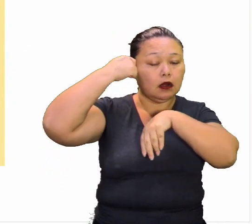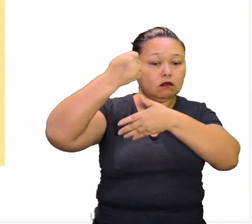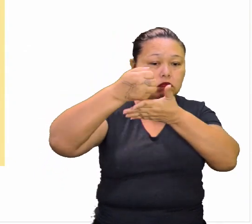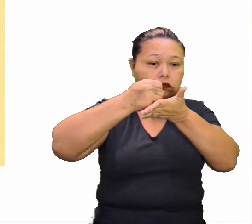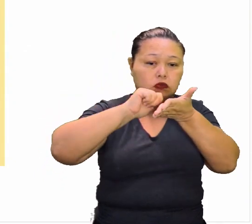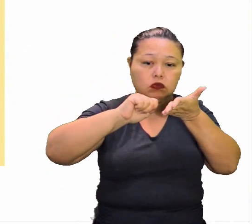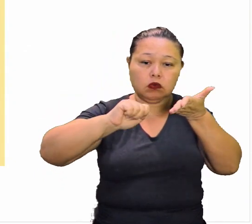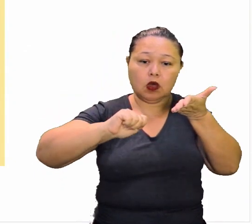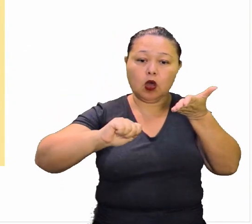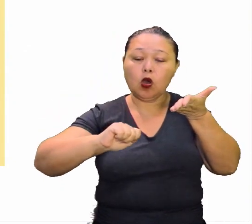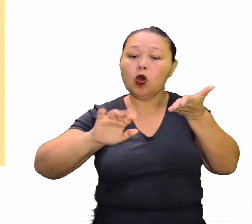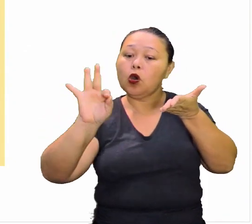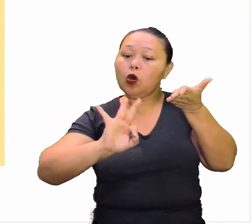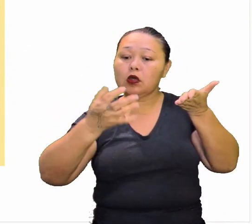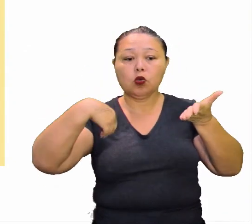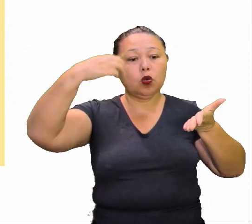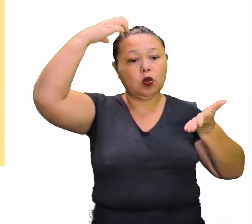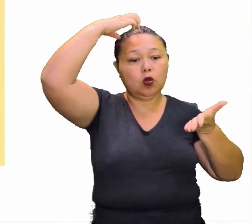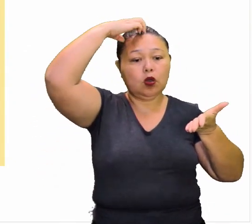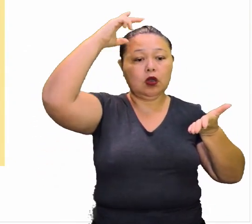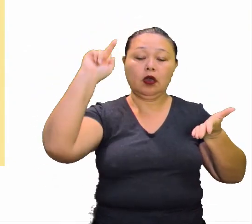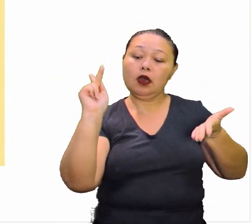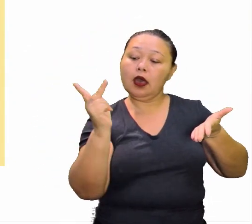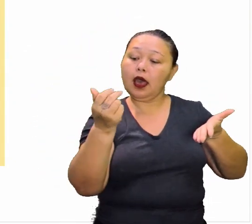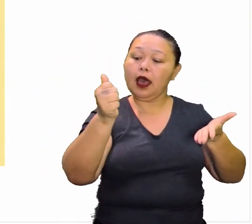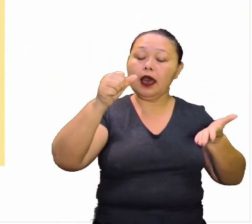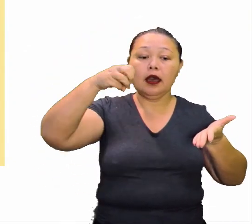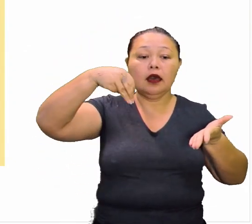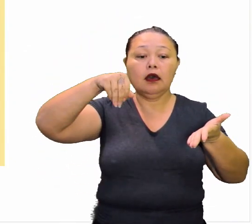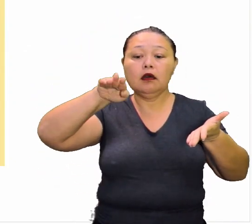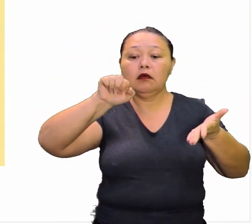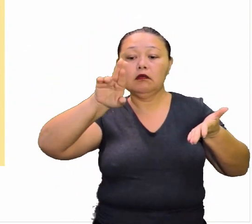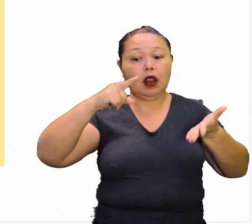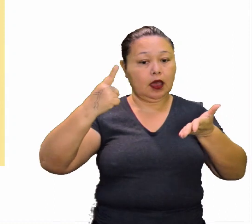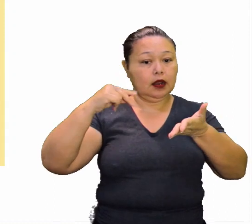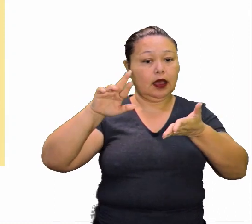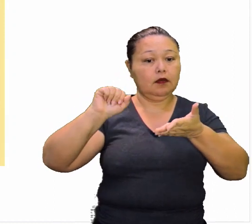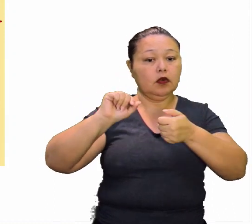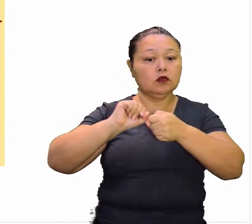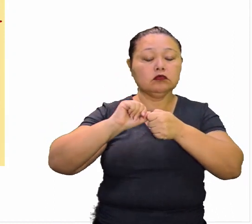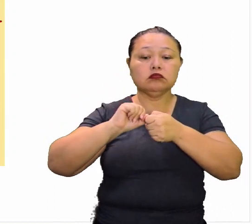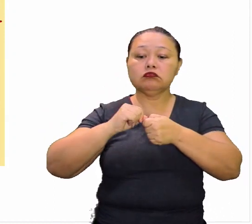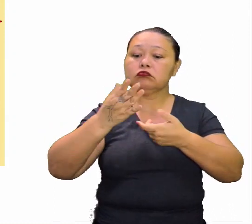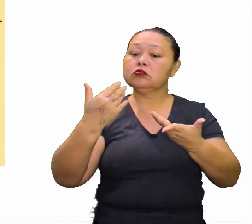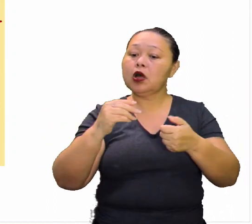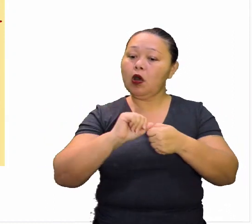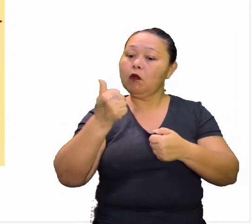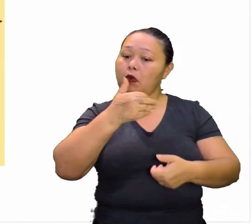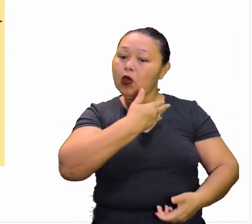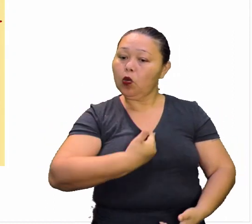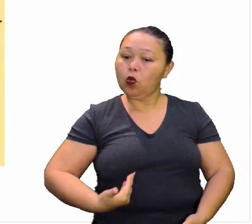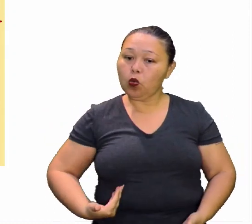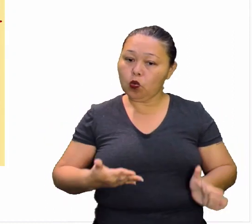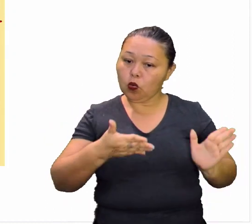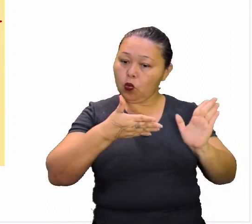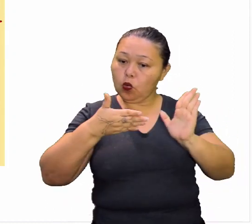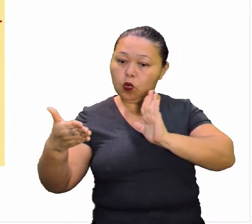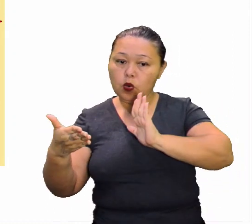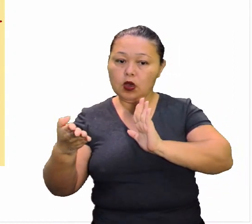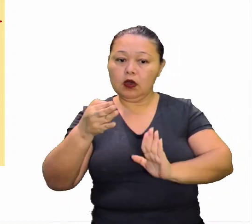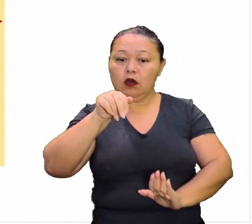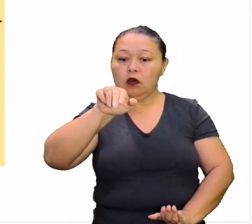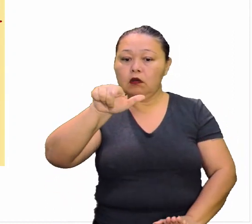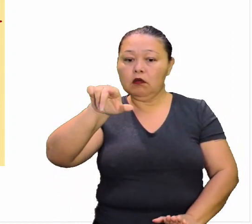foi elaborado por ordem do rei Hammurabi, lá atrás, que governou o primeiro Império Babilônico.